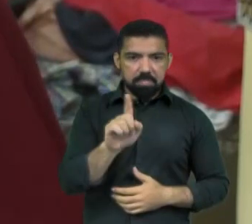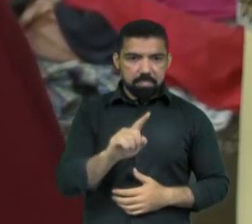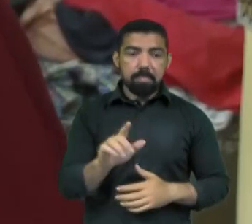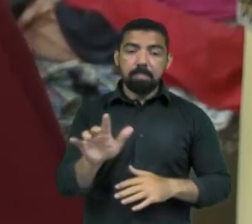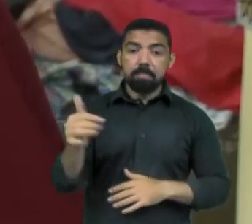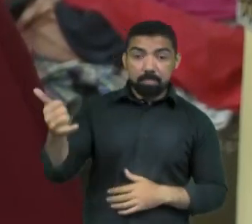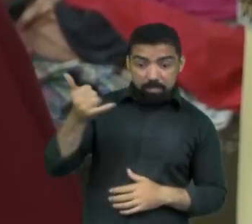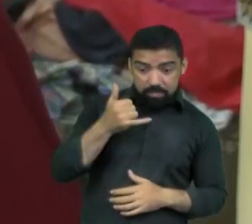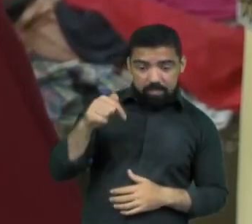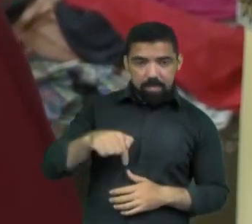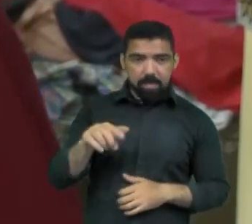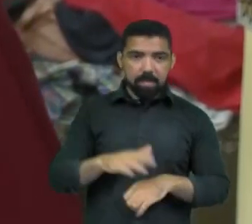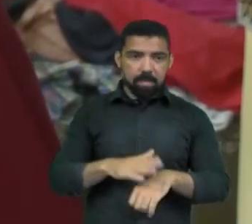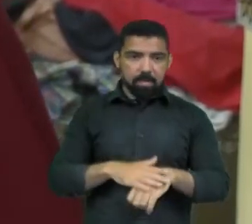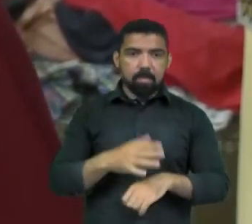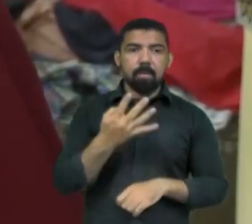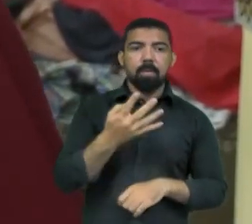no